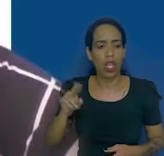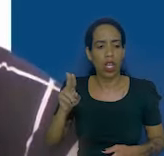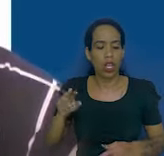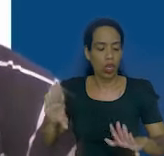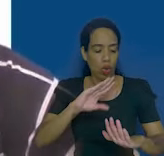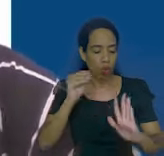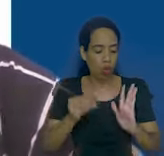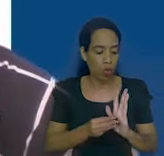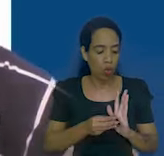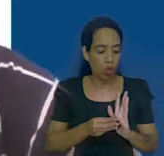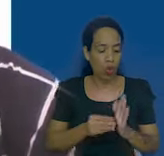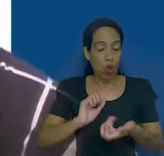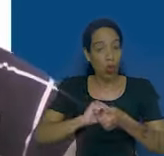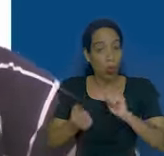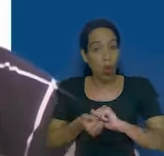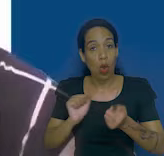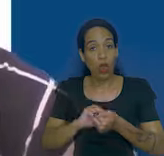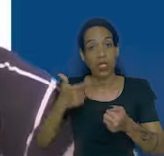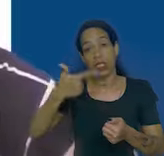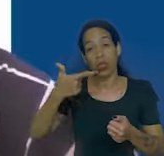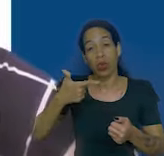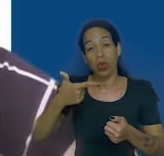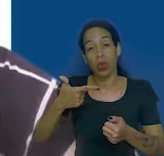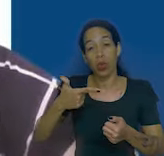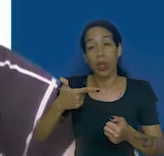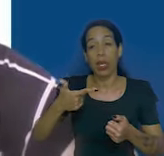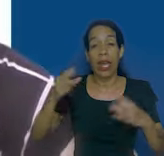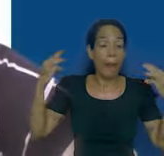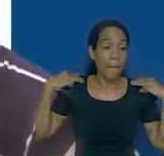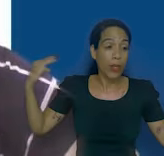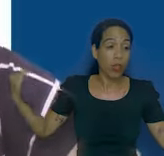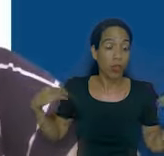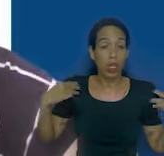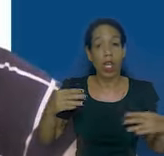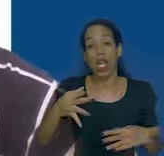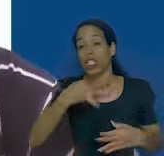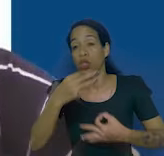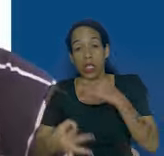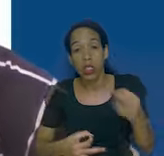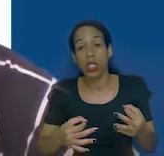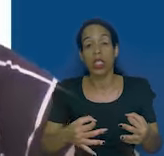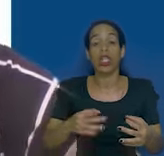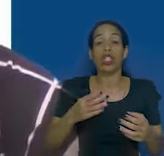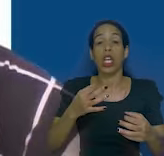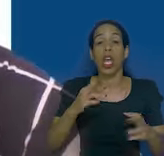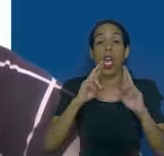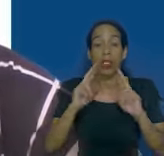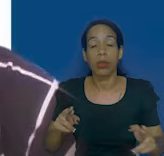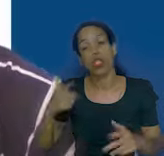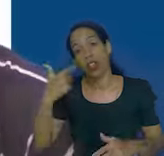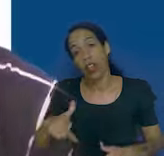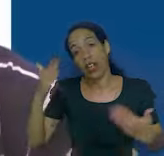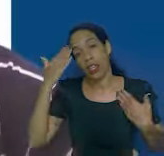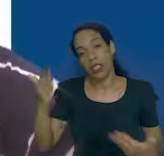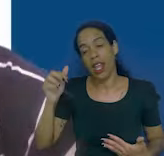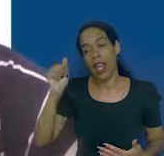gente elaborou, né, nos moldes de uma segunda fase de prova da magistratura, com a sugestão de resposta. Então, mais uma vez, também agradecer